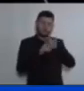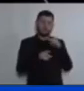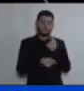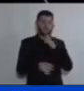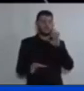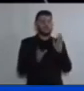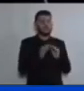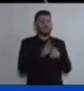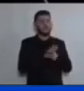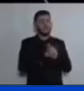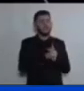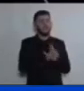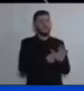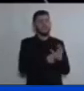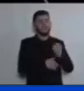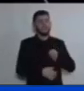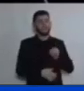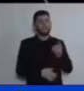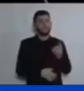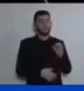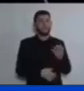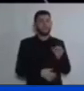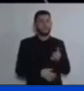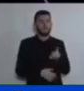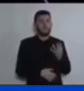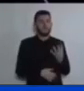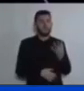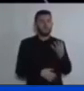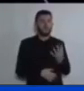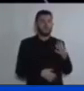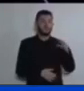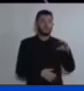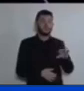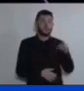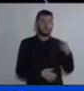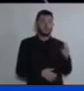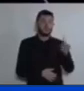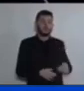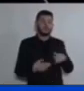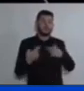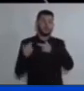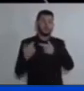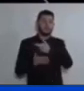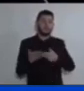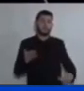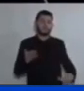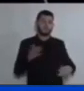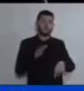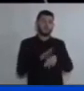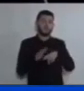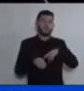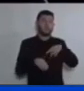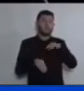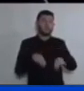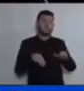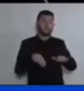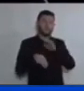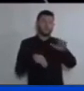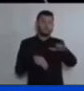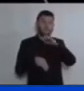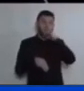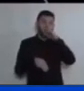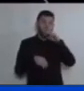âmbito do habeas corpus em 1644 93 da relatoria do ministro edson fachin para além dos efeitos deste ato no